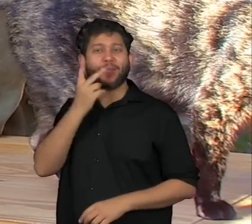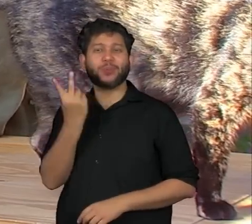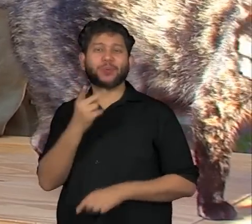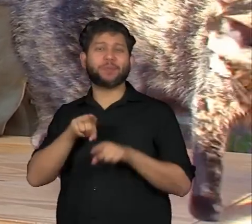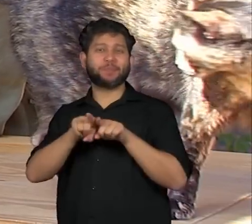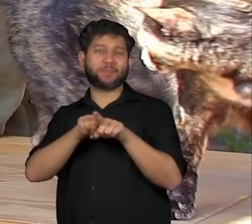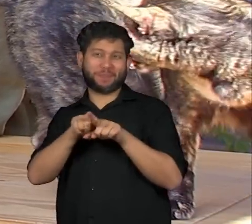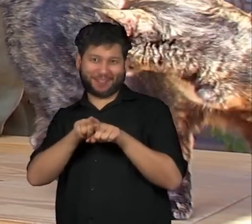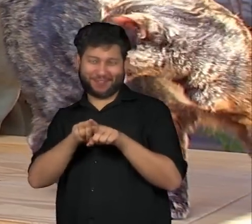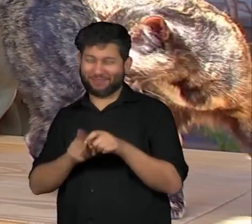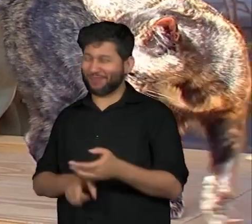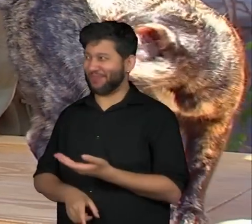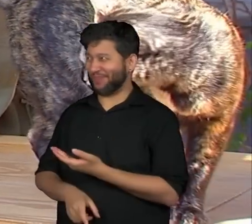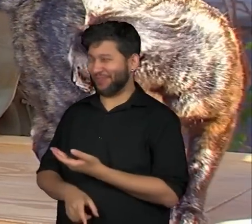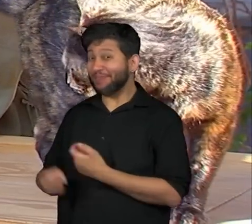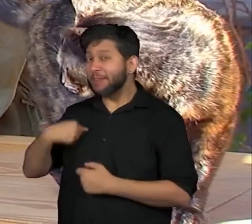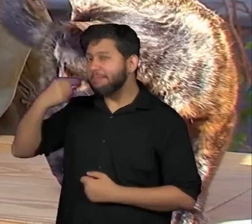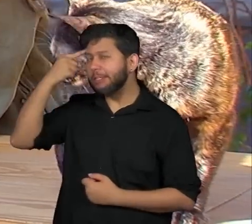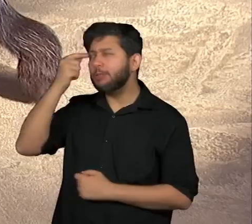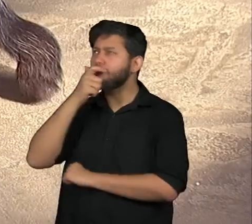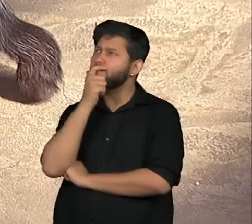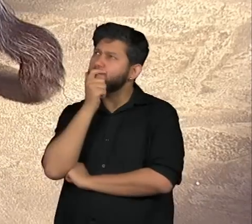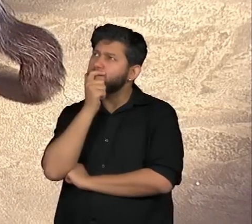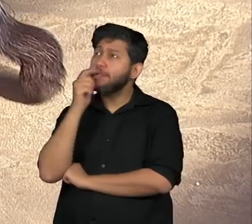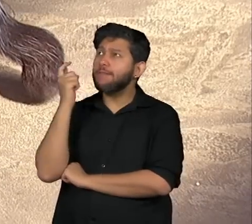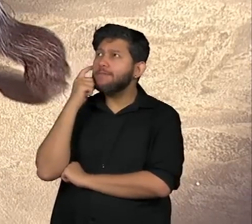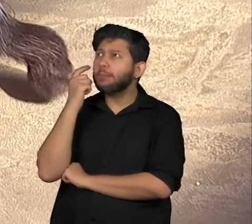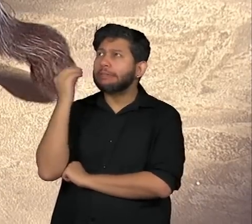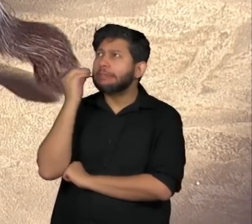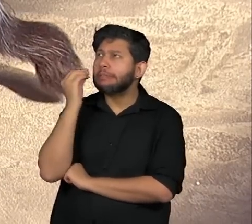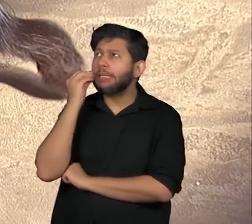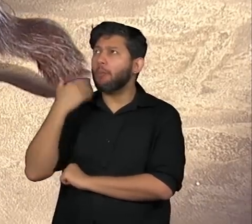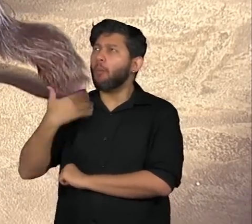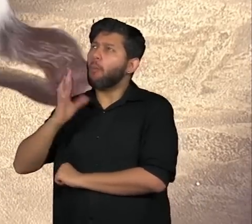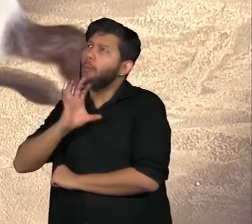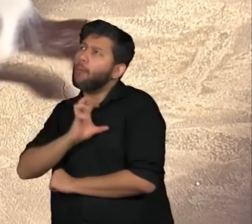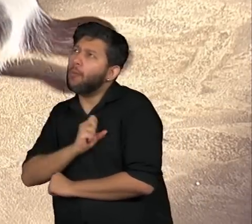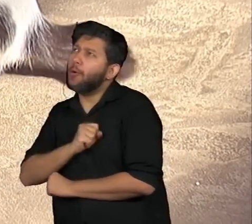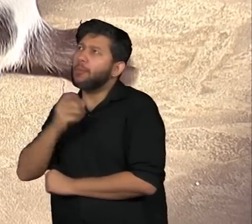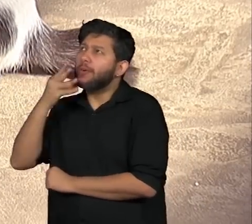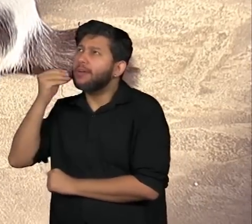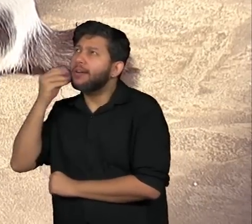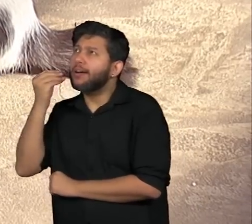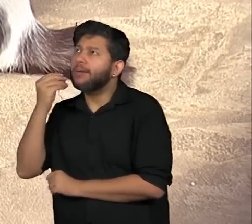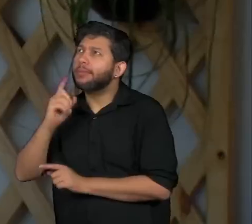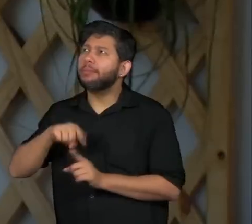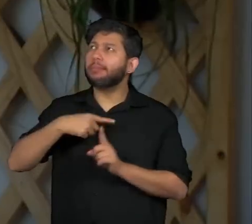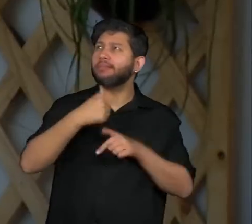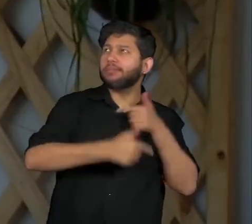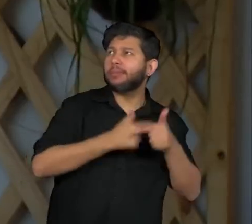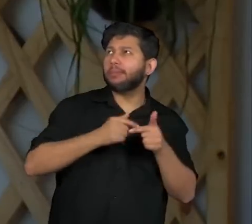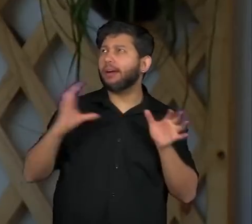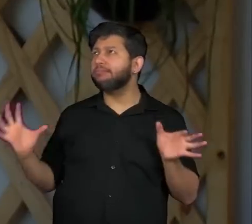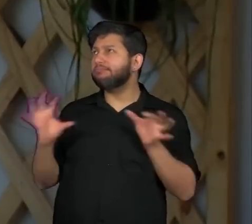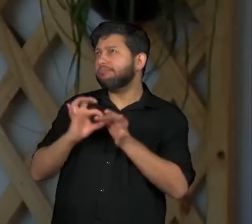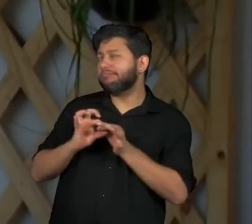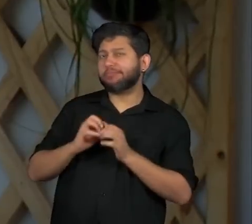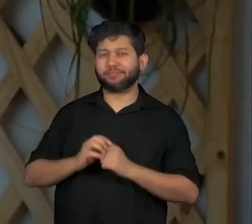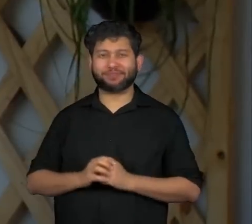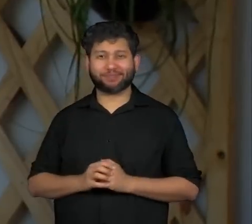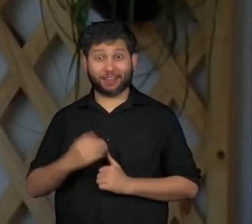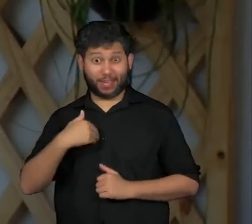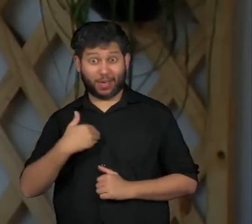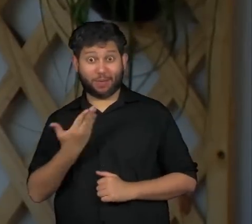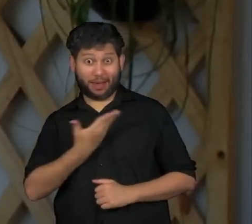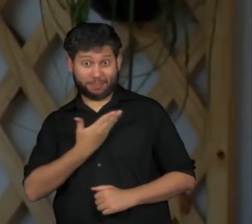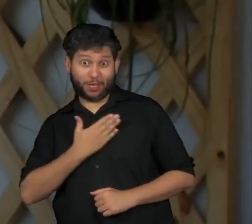Bruna Paroni encontraram uma atividade que se une à paixão pelos gatos. Fiz uma viagem com amigas